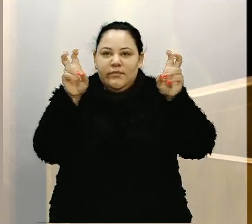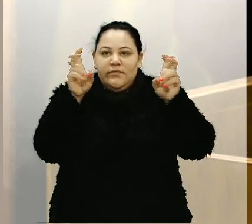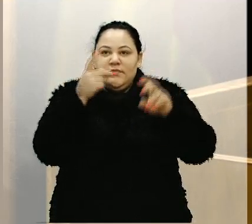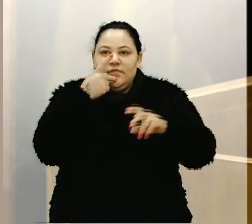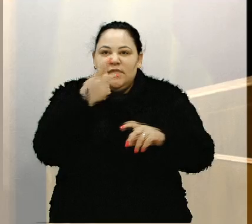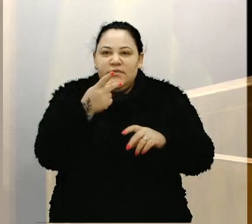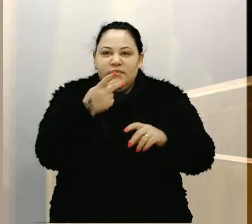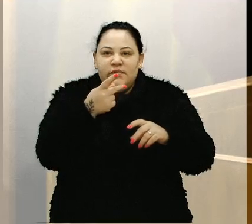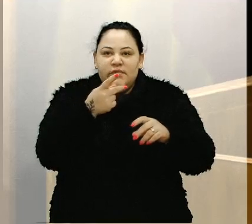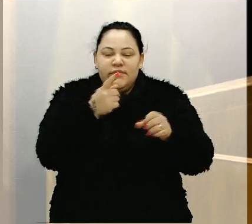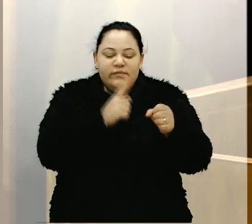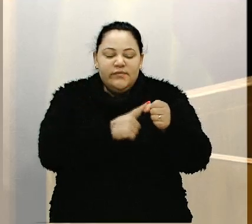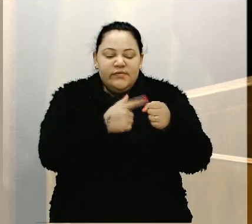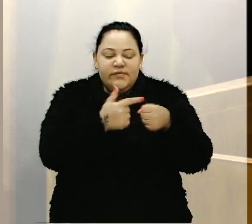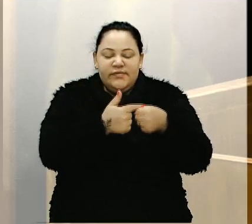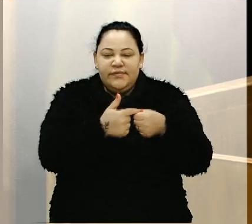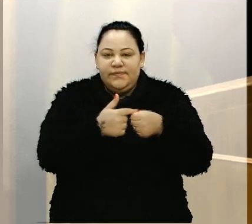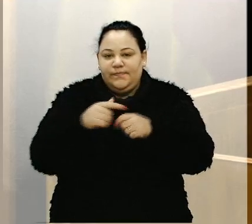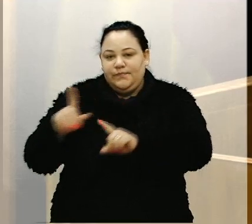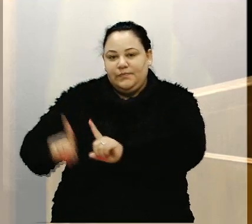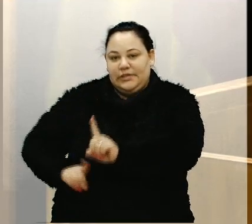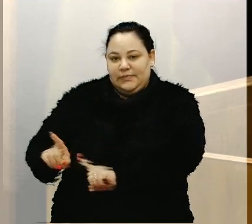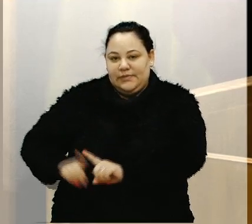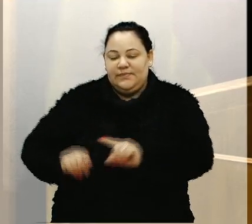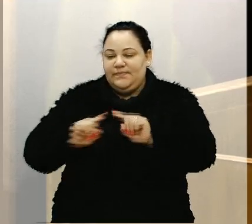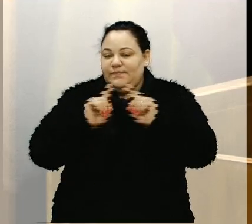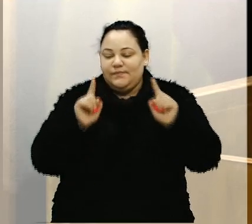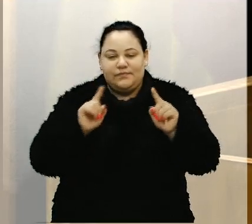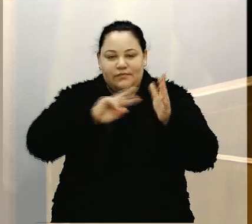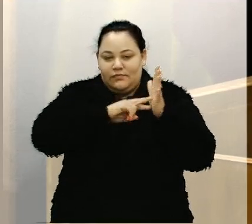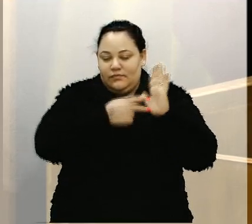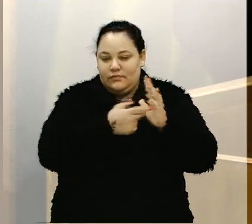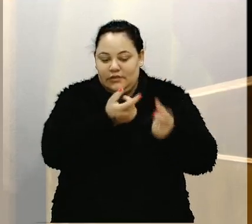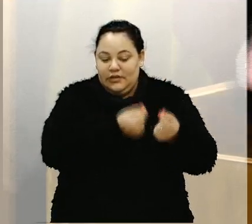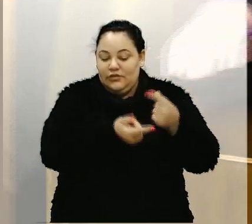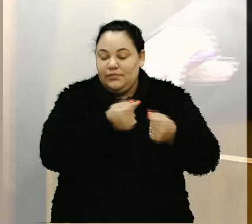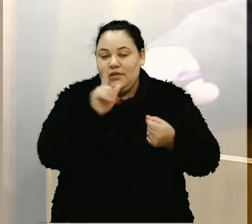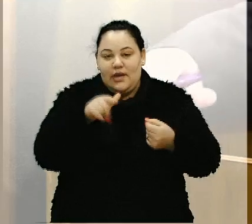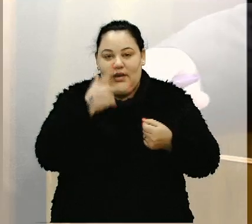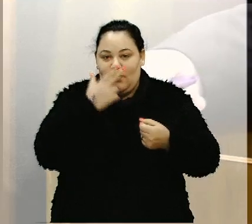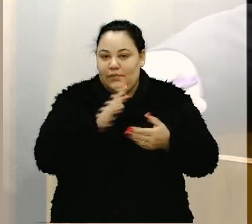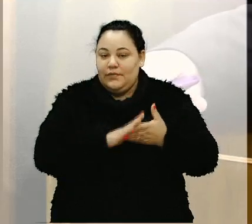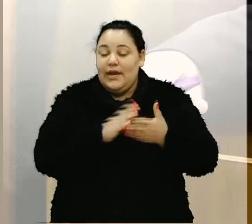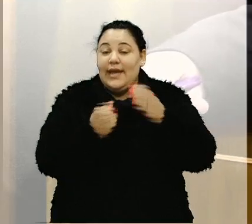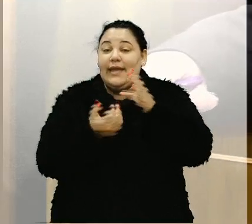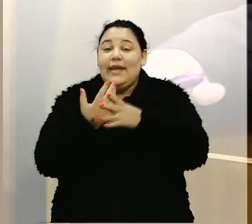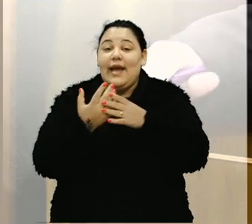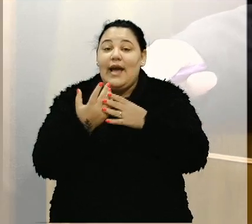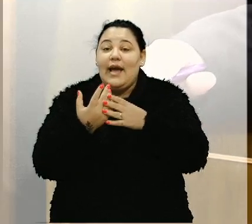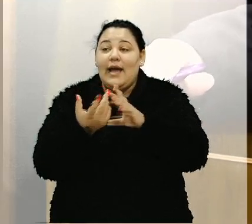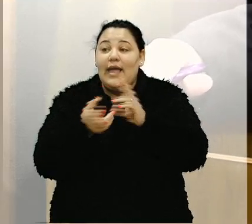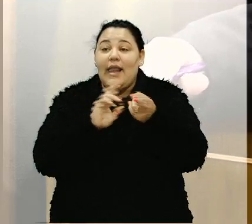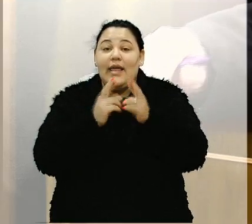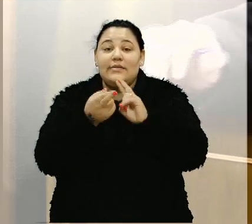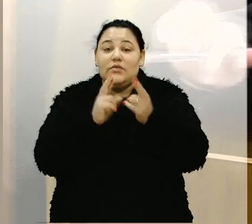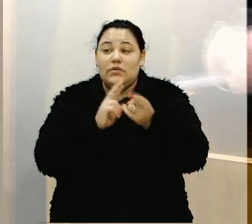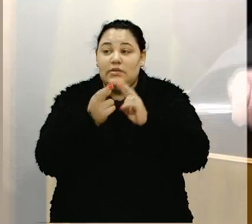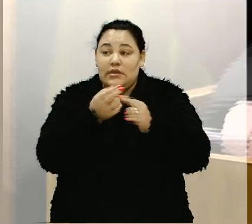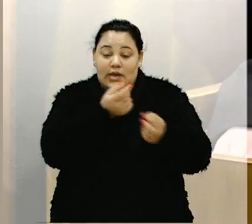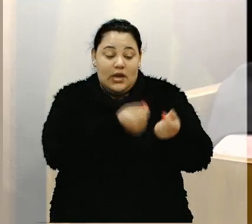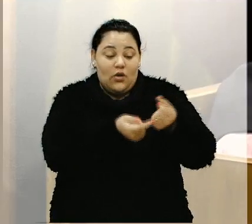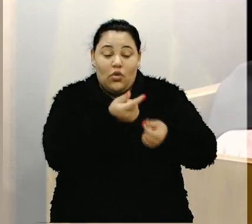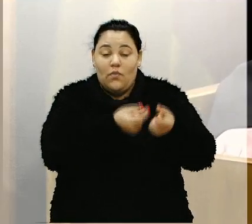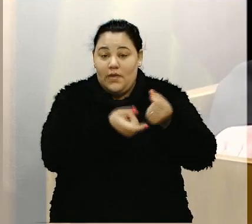cidades primas. Mas o sentido econômico é o mesmo. É estabelecer relações econômicas,